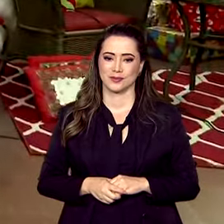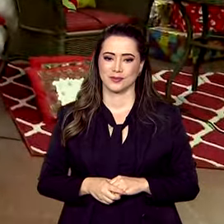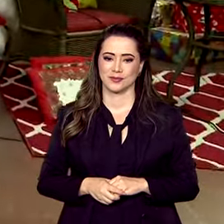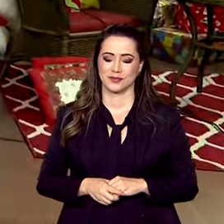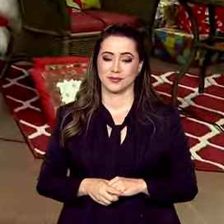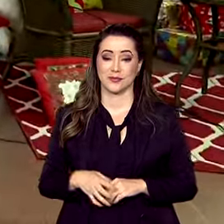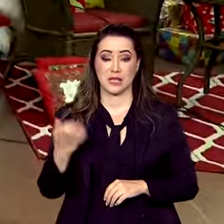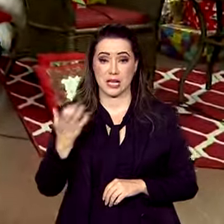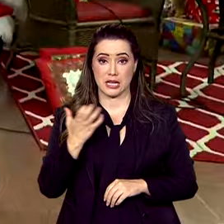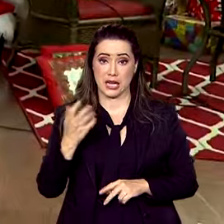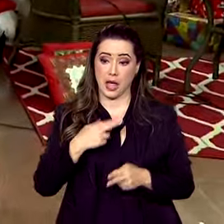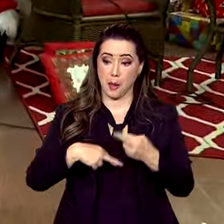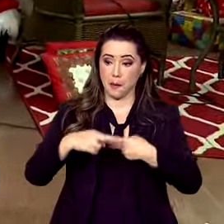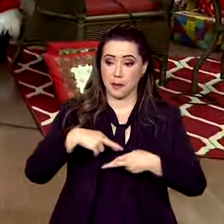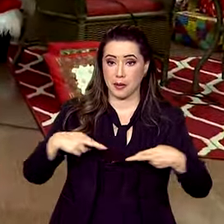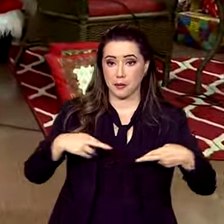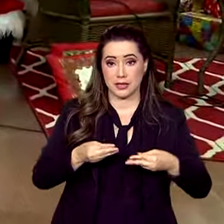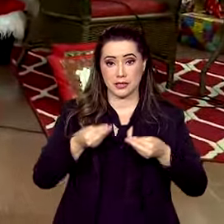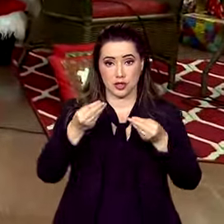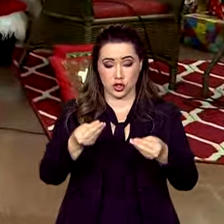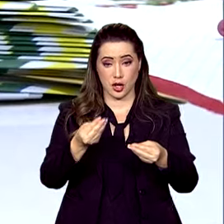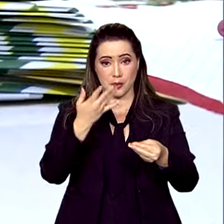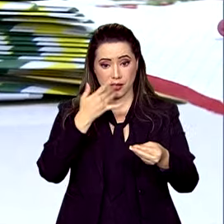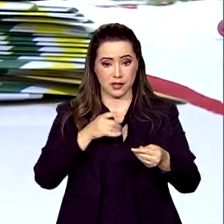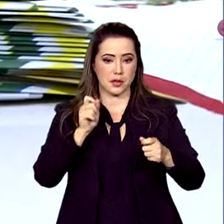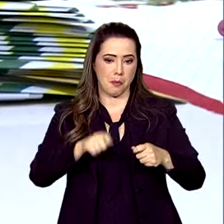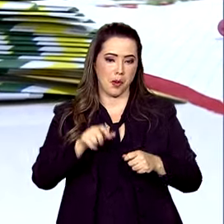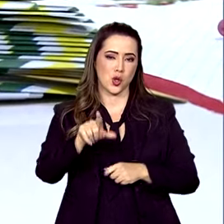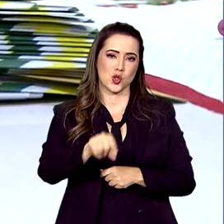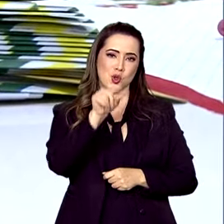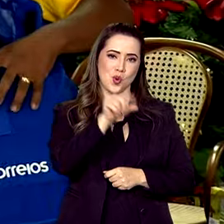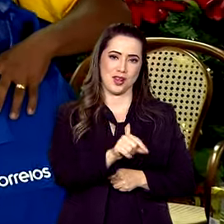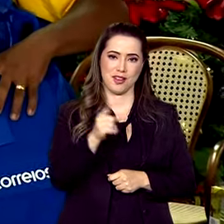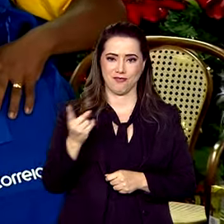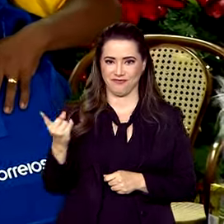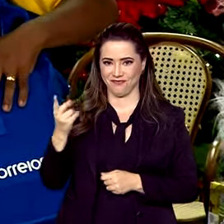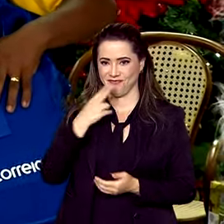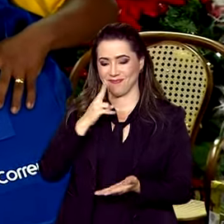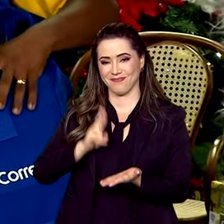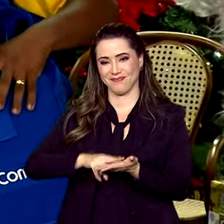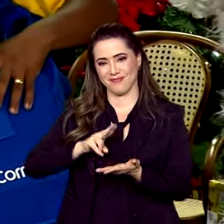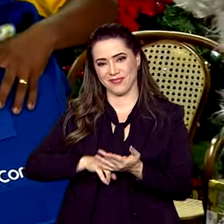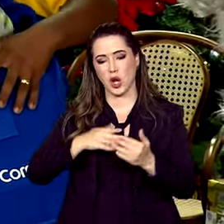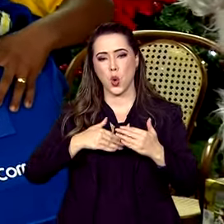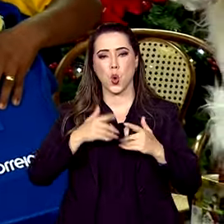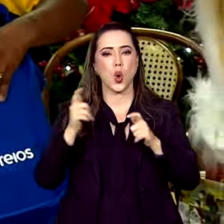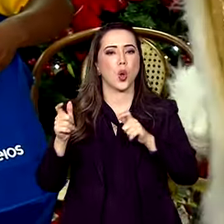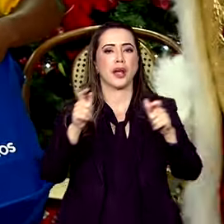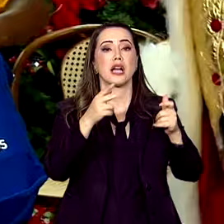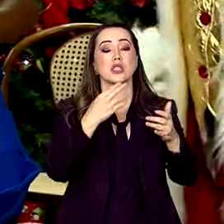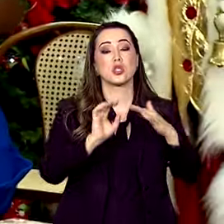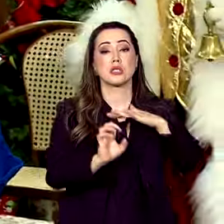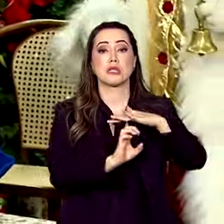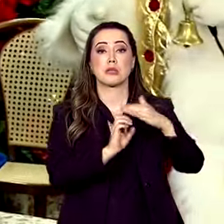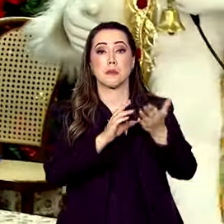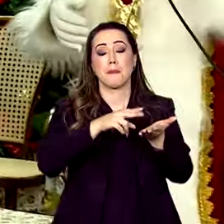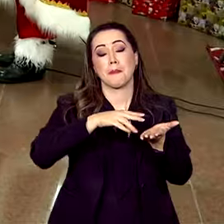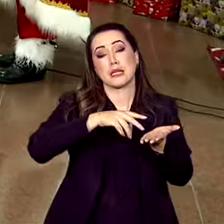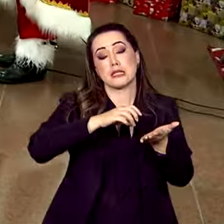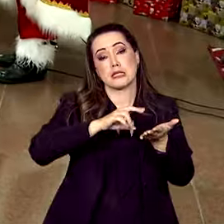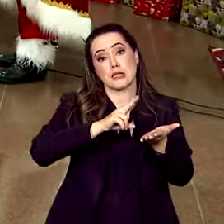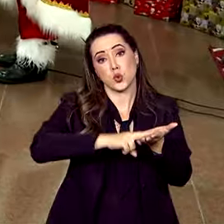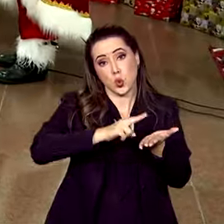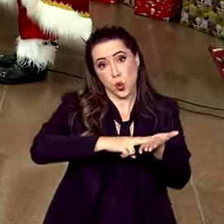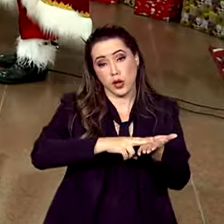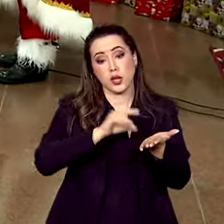Quem quiser presentear uma criança pode escolher uma cartinha em uma agência dos Correios participantes da ação